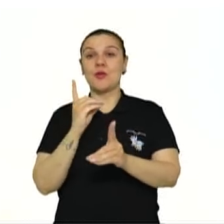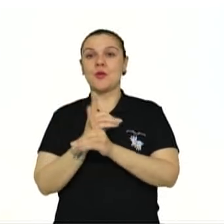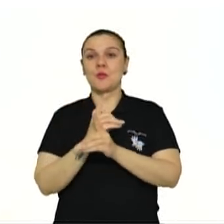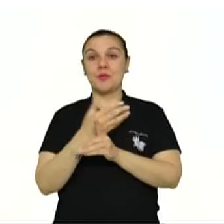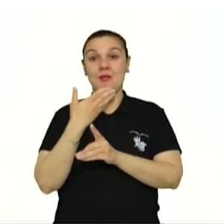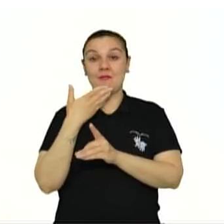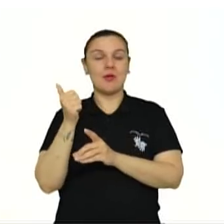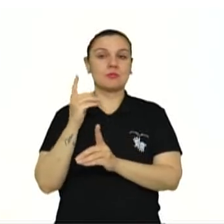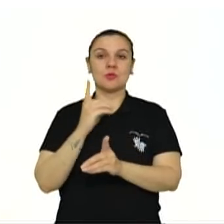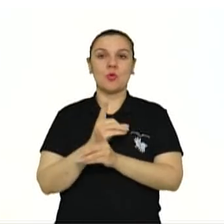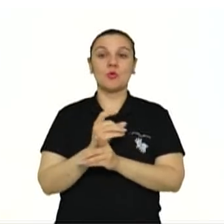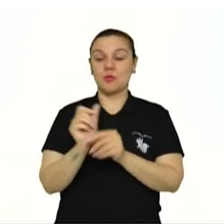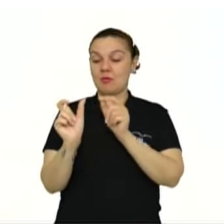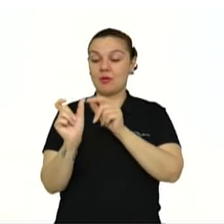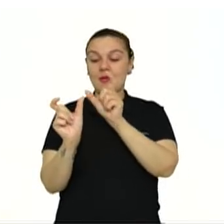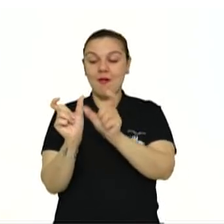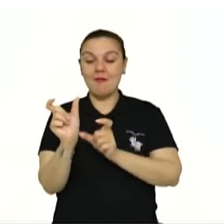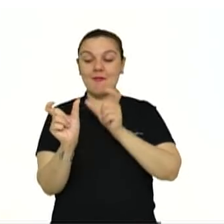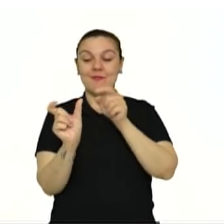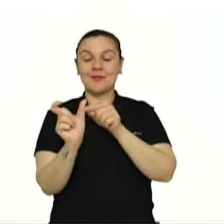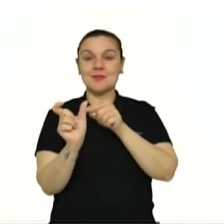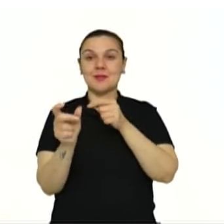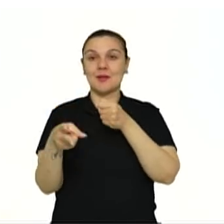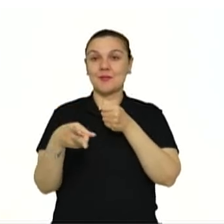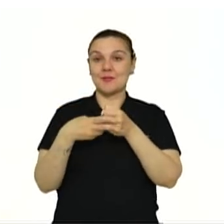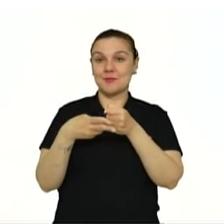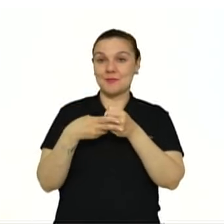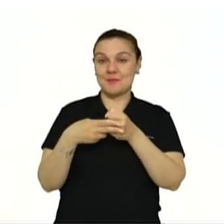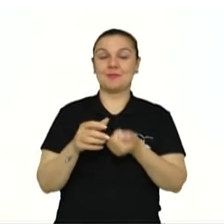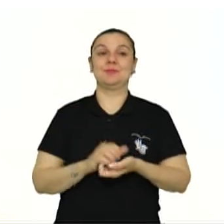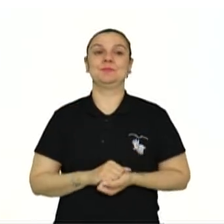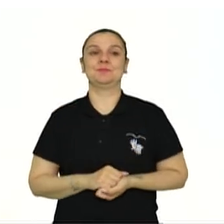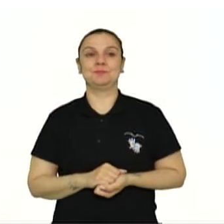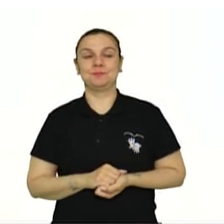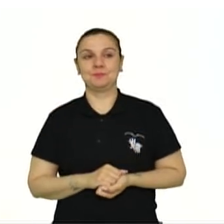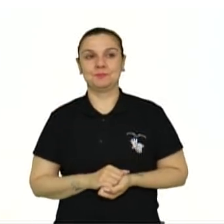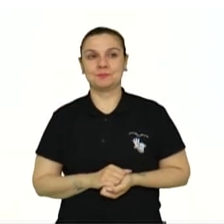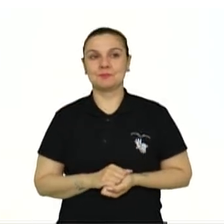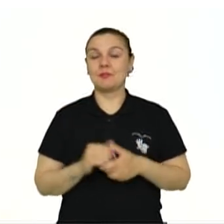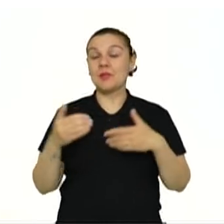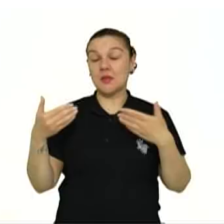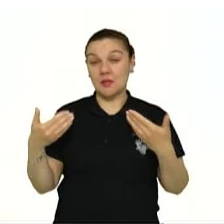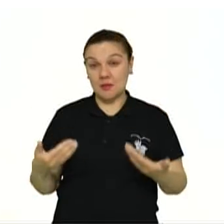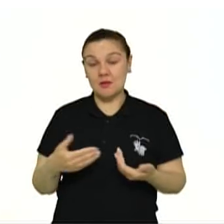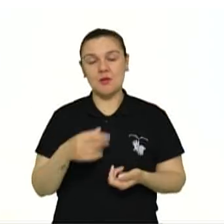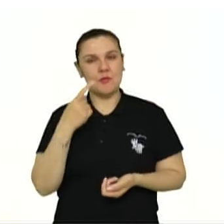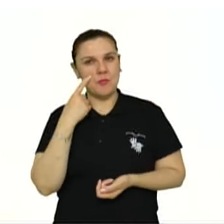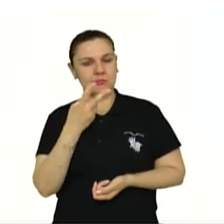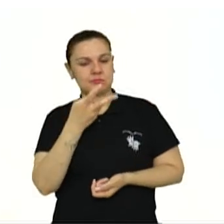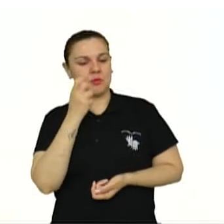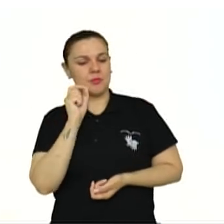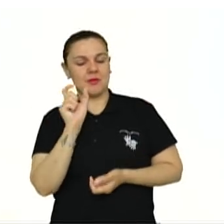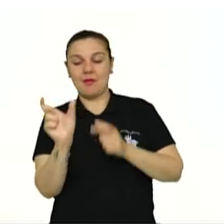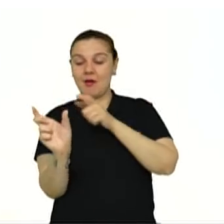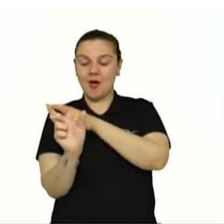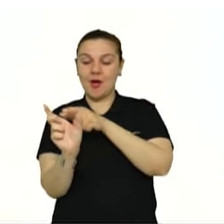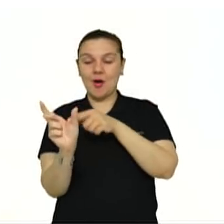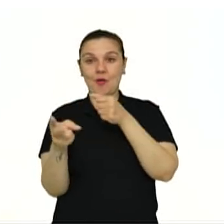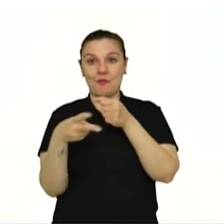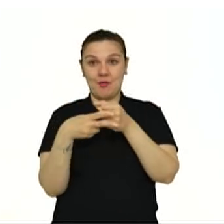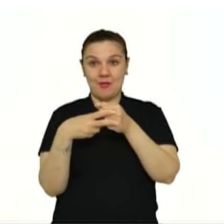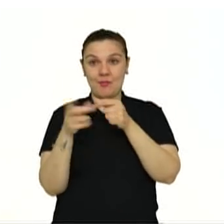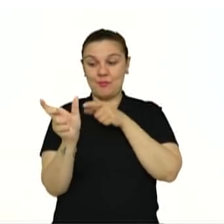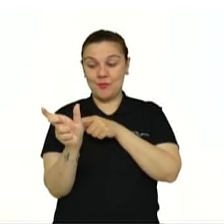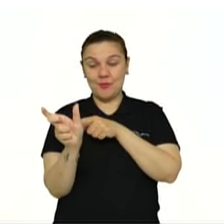identificar facilmente ele observando o quê? A terminação do verbo, certo? Então, eu vou observar aquela palavrinha, que